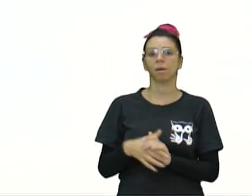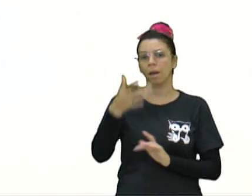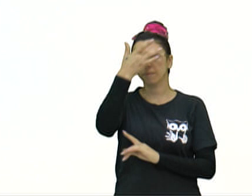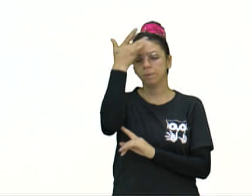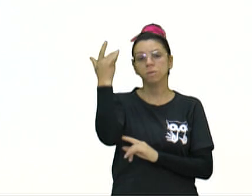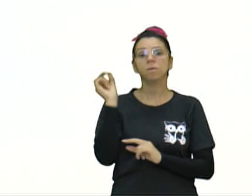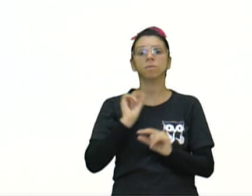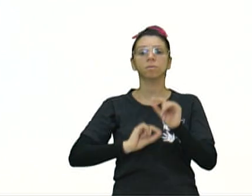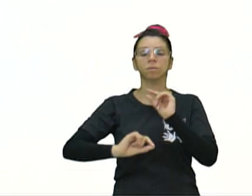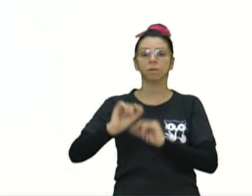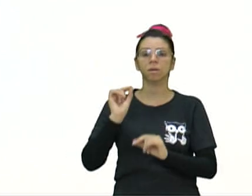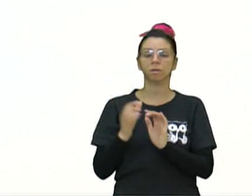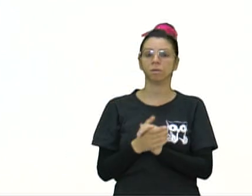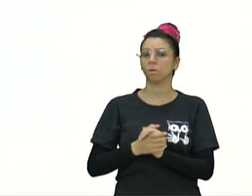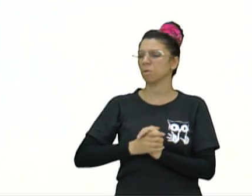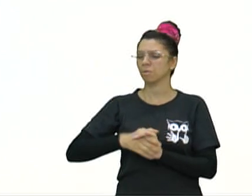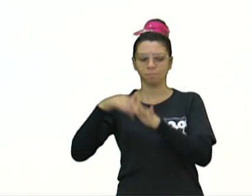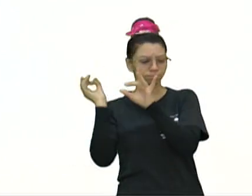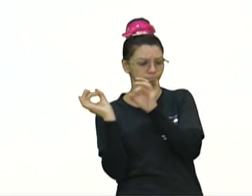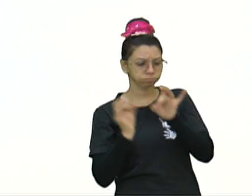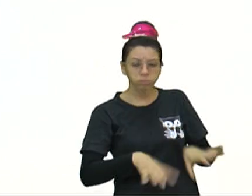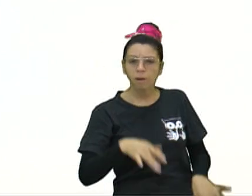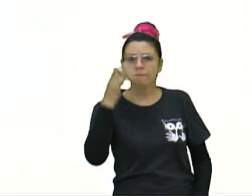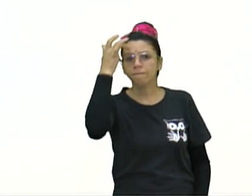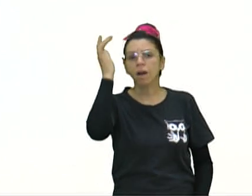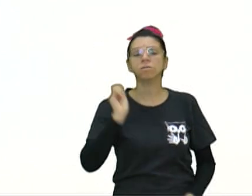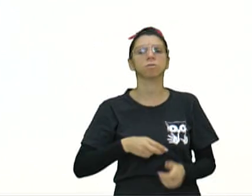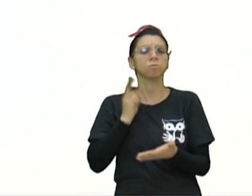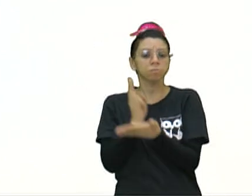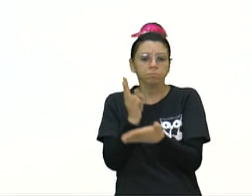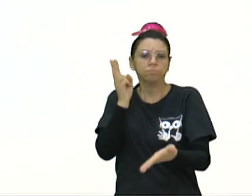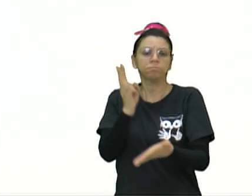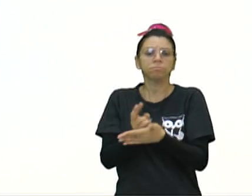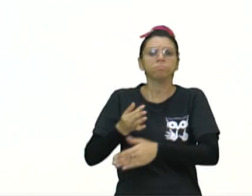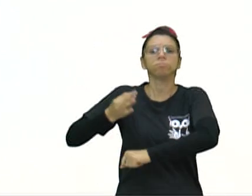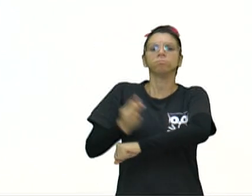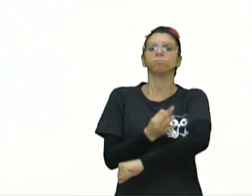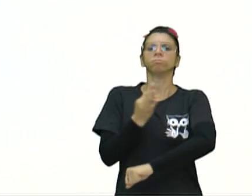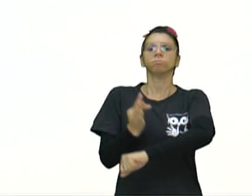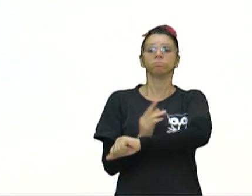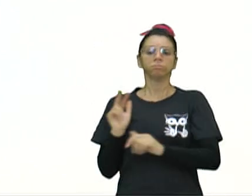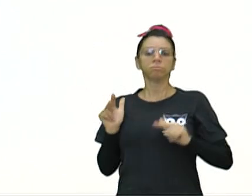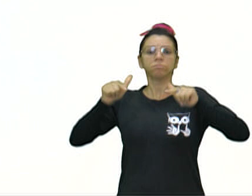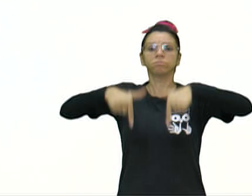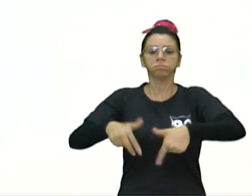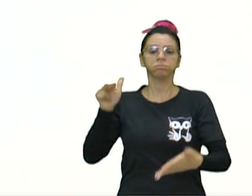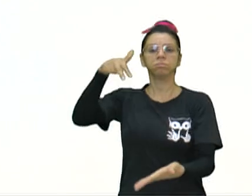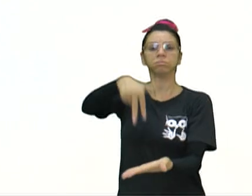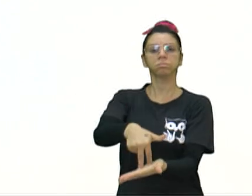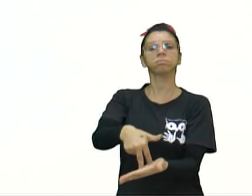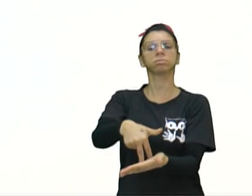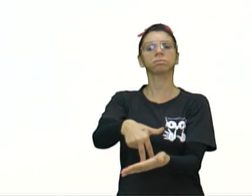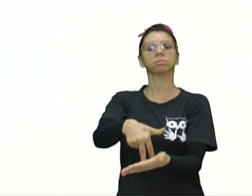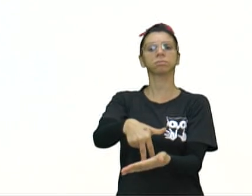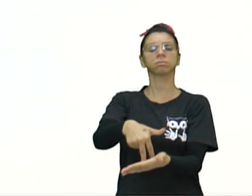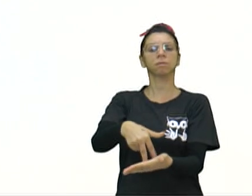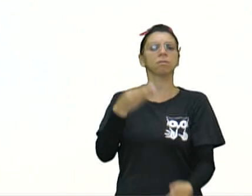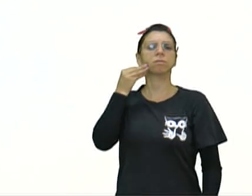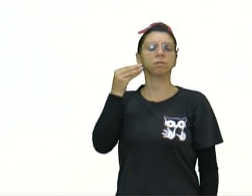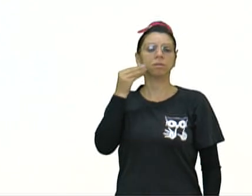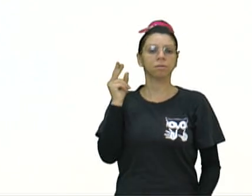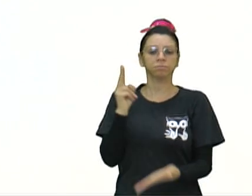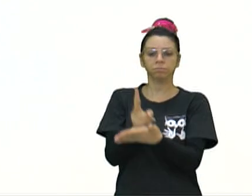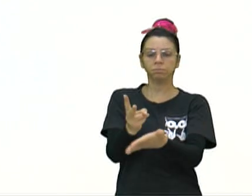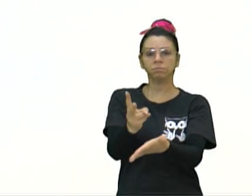persevera. Refere-se a não desistir com facilidade. É superar as dificuldades e desafios através de esforço pessoal